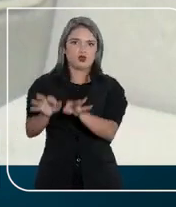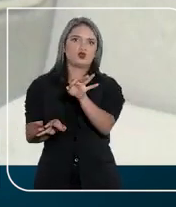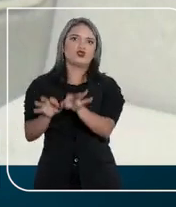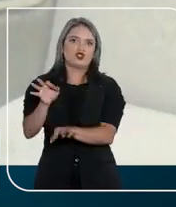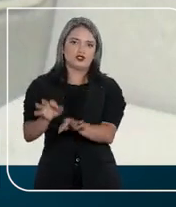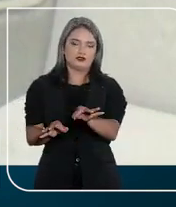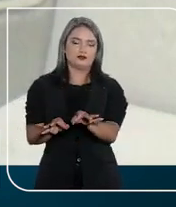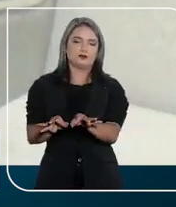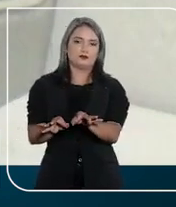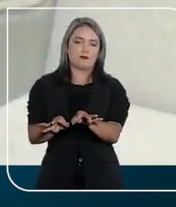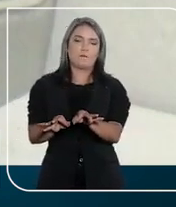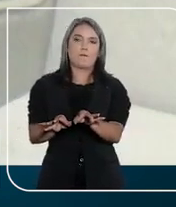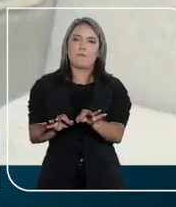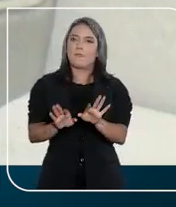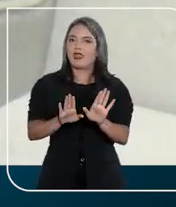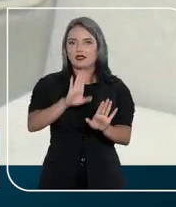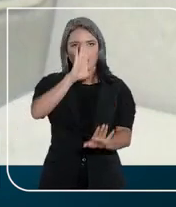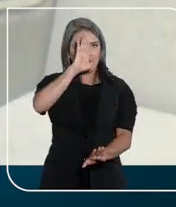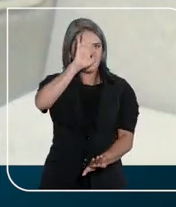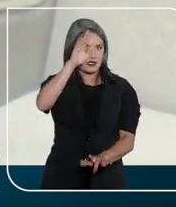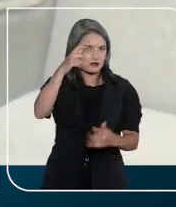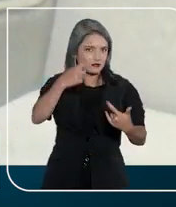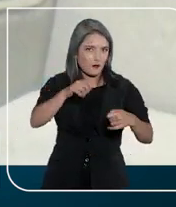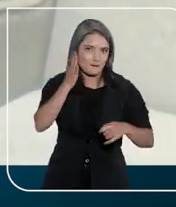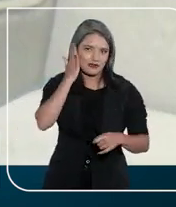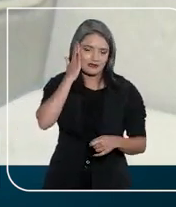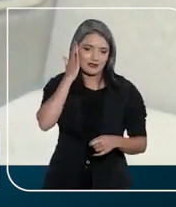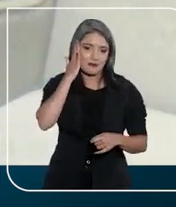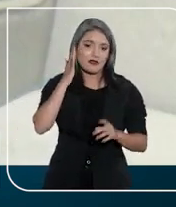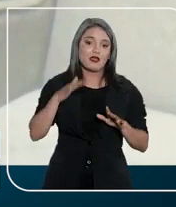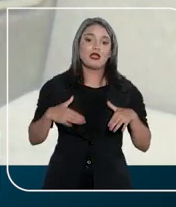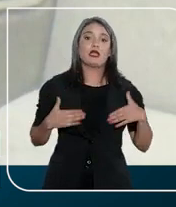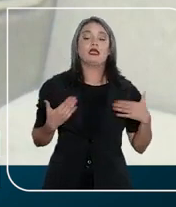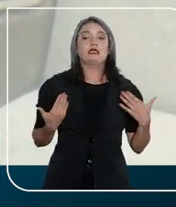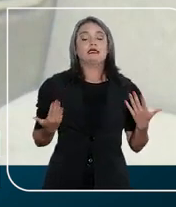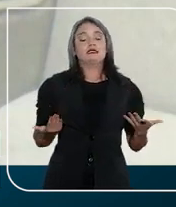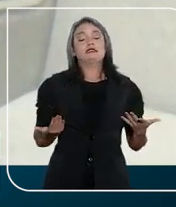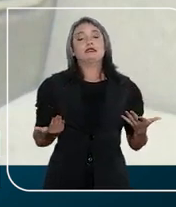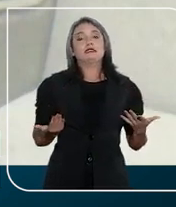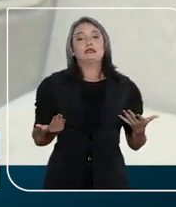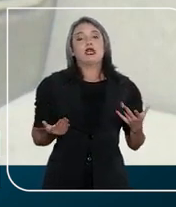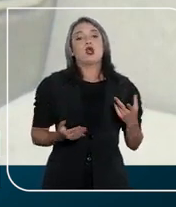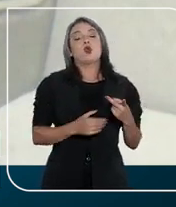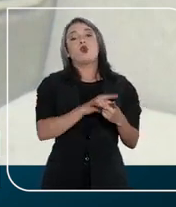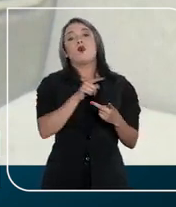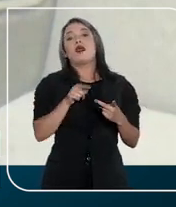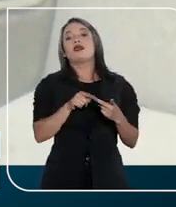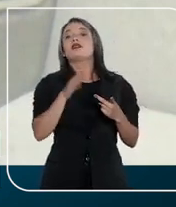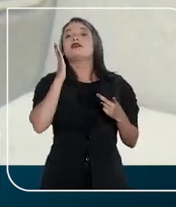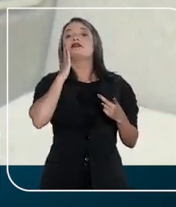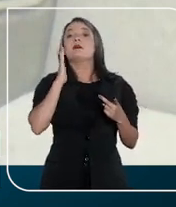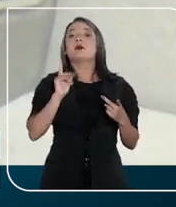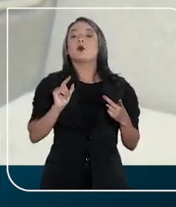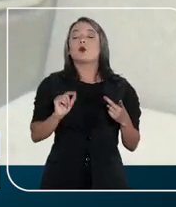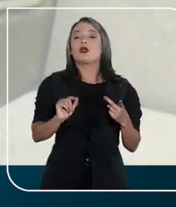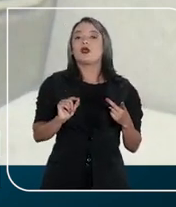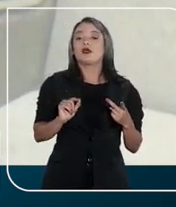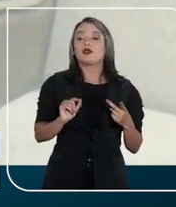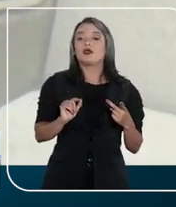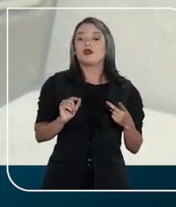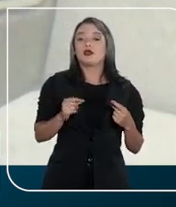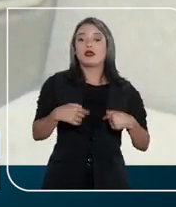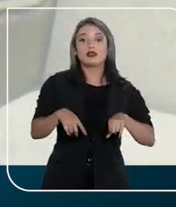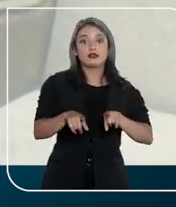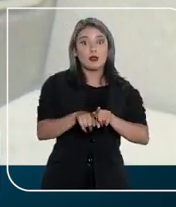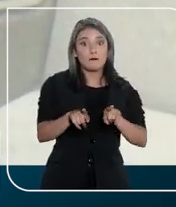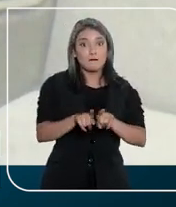Então, isso é a primeira premissa que tem que ser assentada. Então, após essa primeira premissa, é importante a gente perceber que também deve